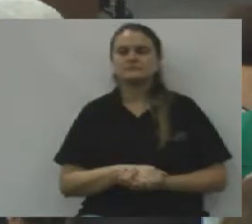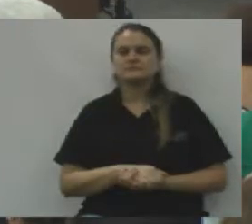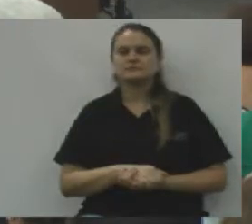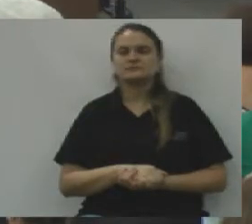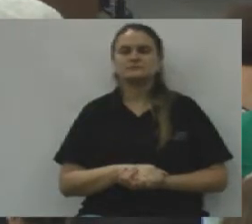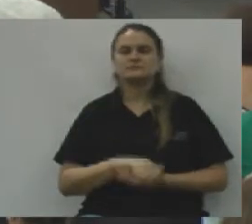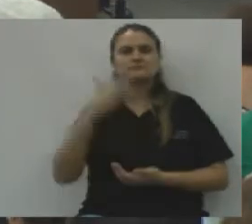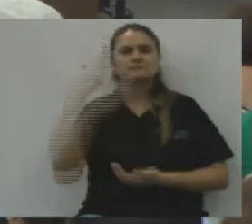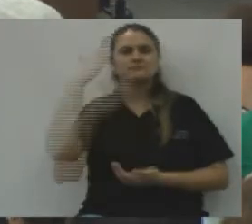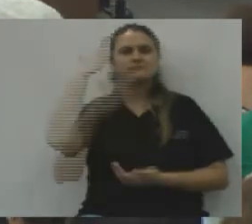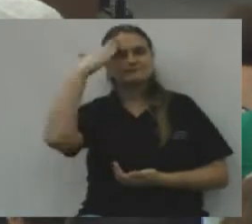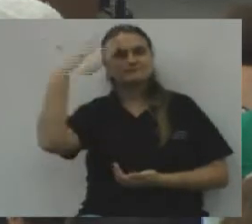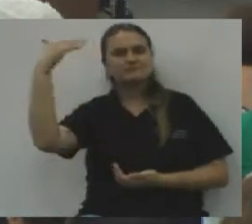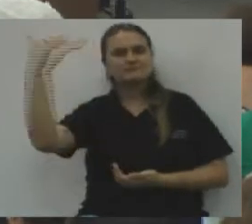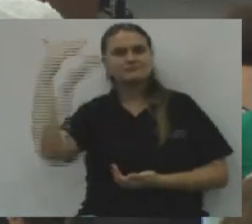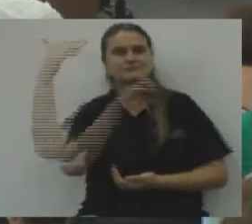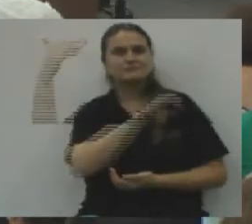Moções. Número